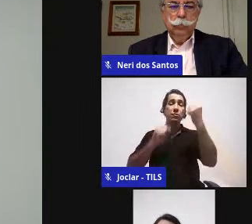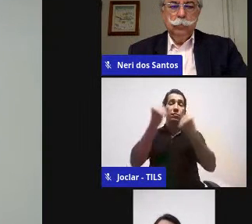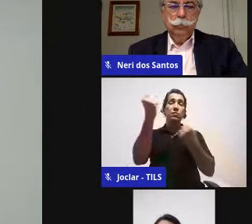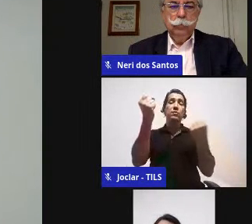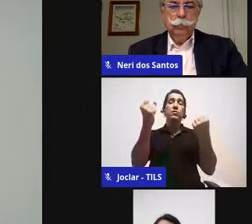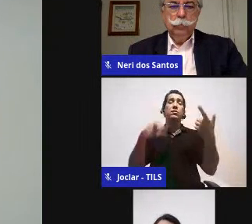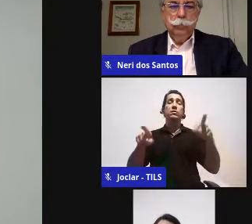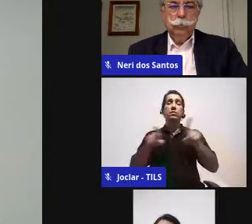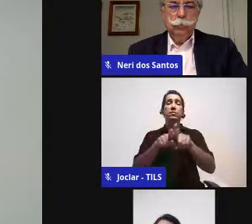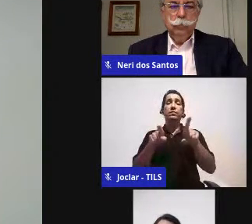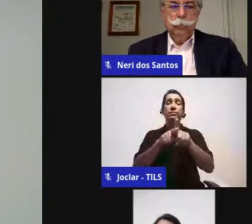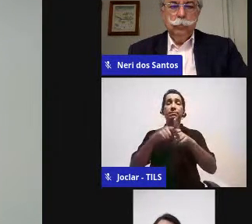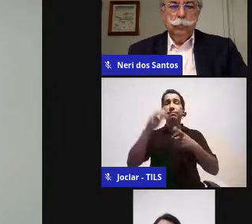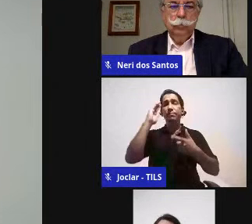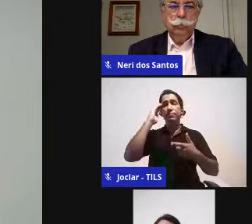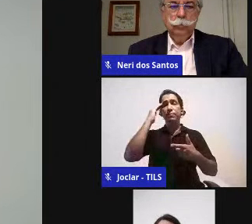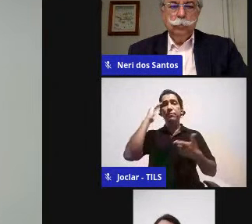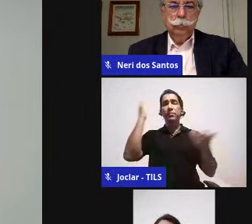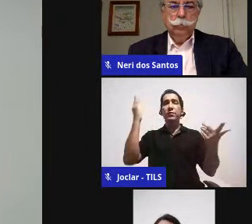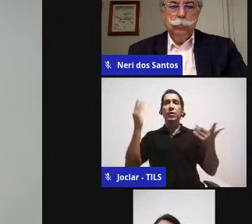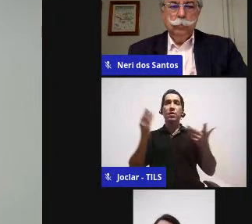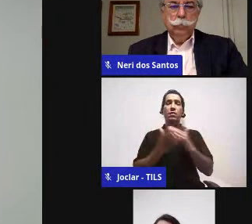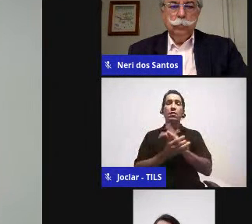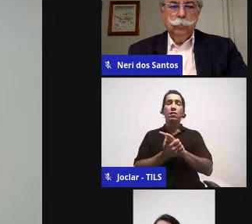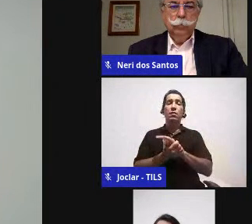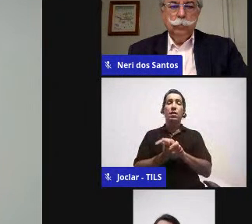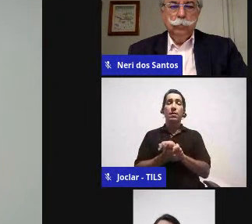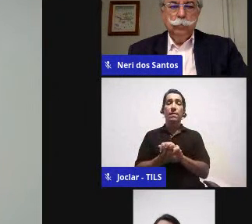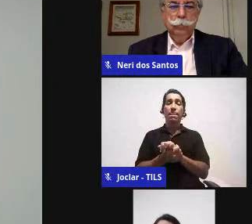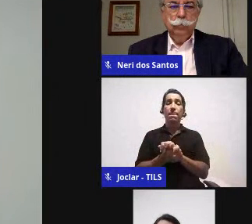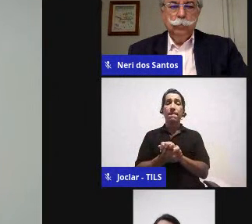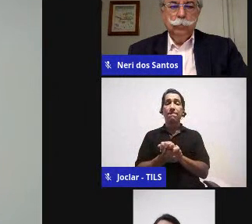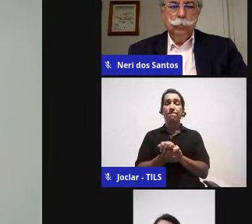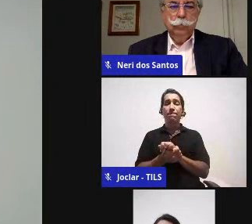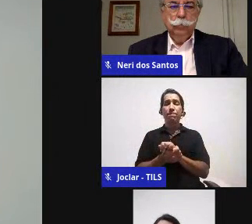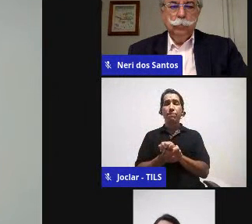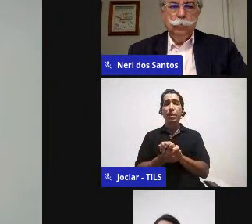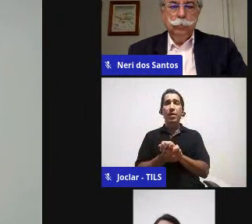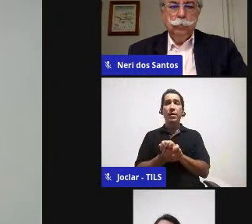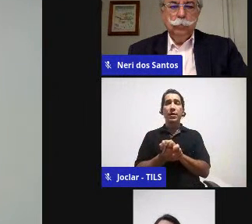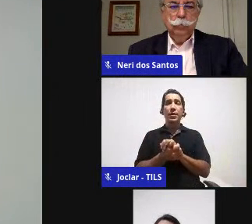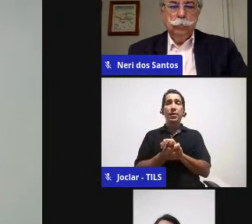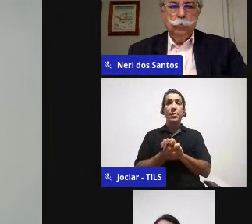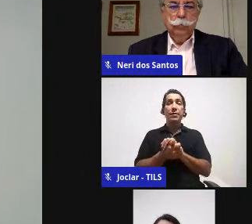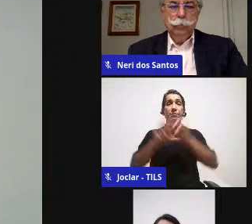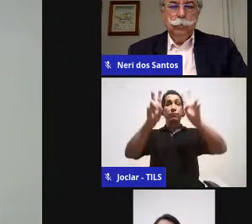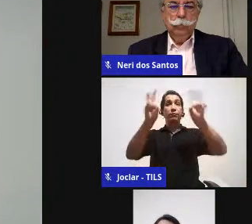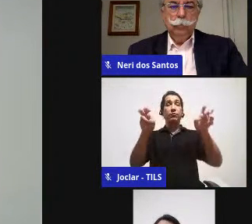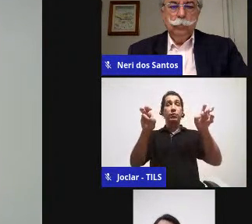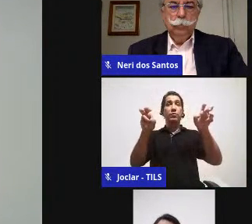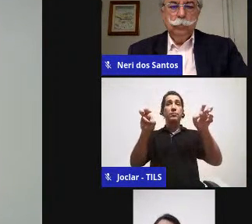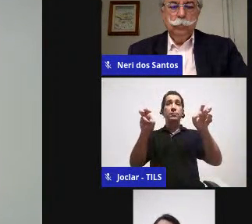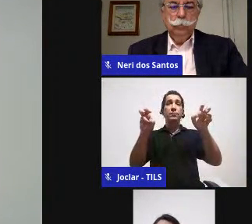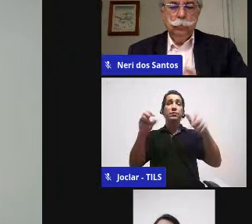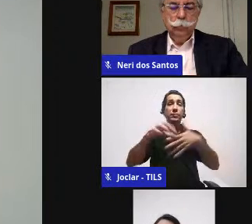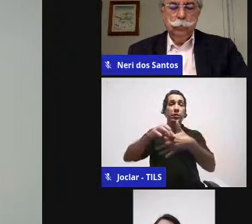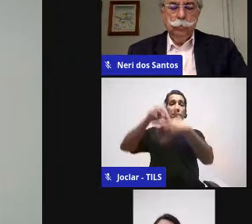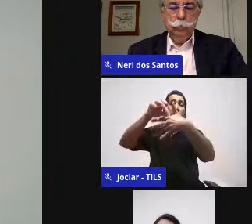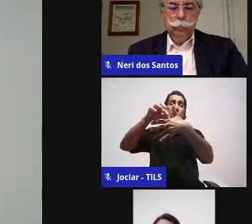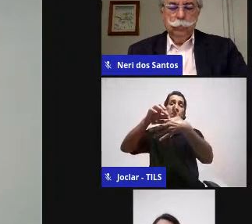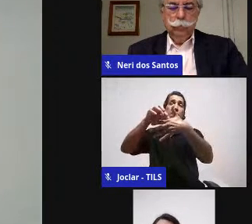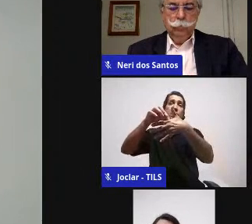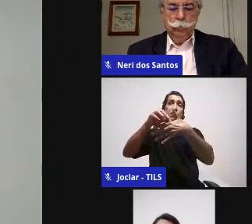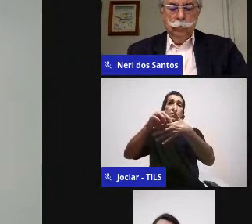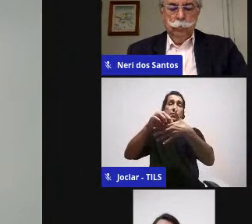gente vê isso na questão da liderança, né? A gente não vai ter mais a estrutura hierárquica, né? E nós vamos